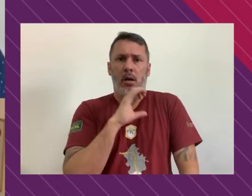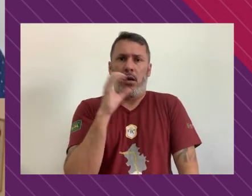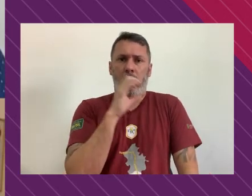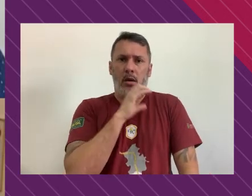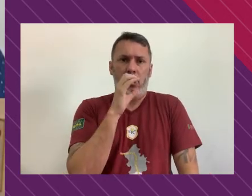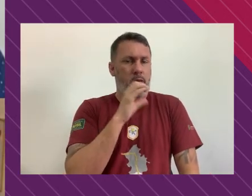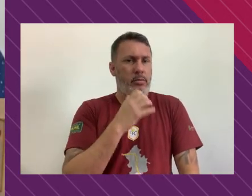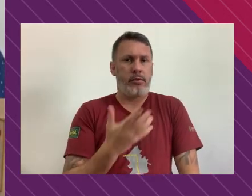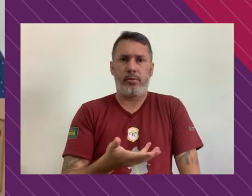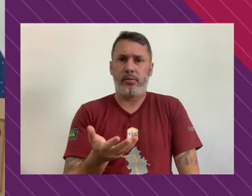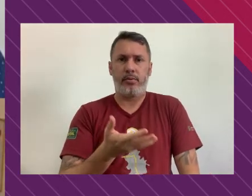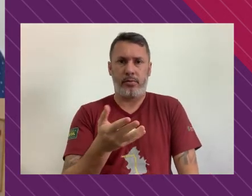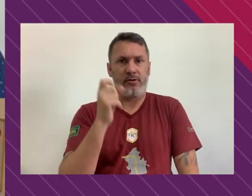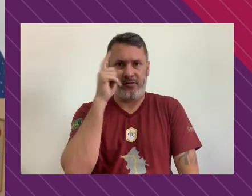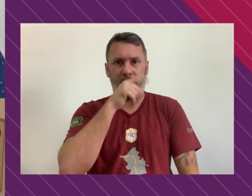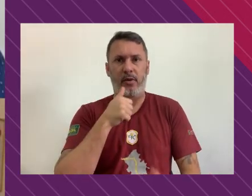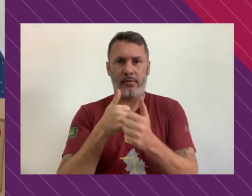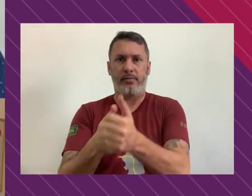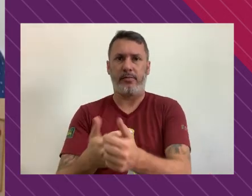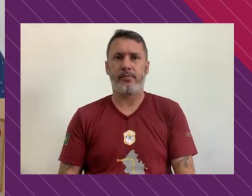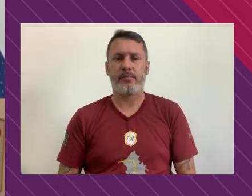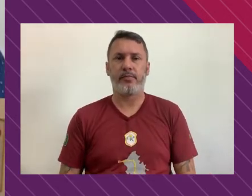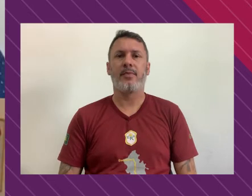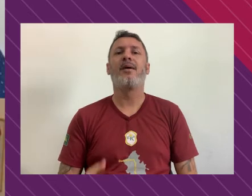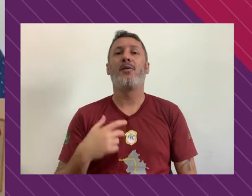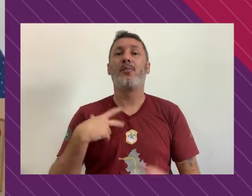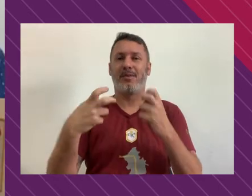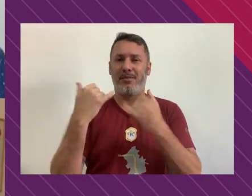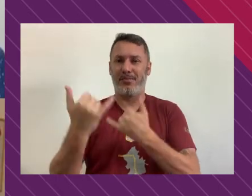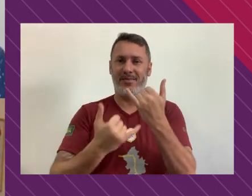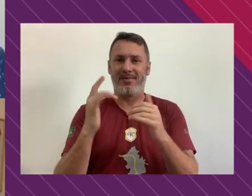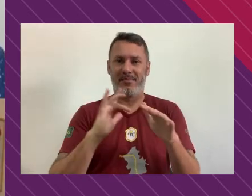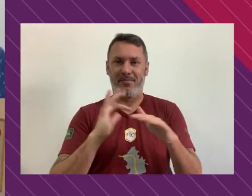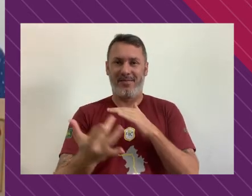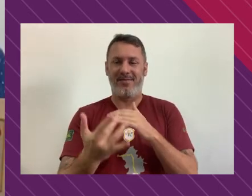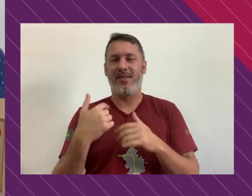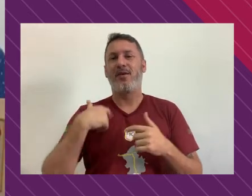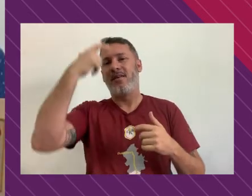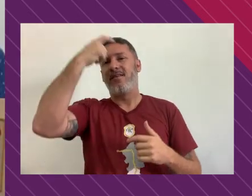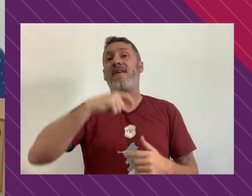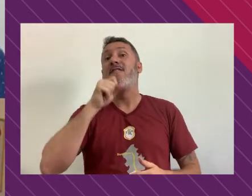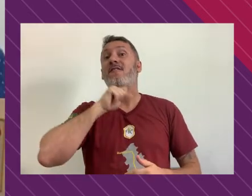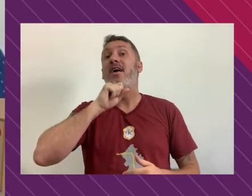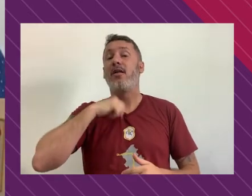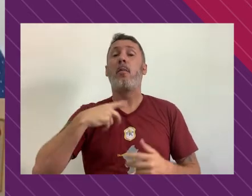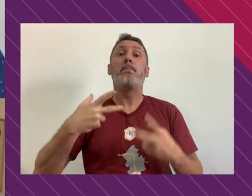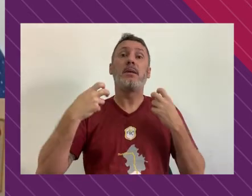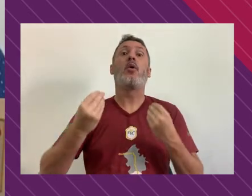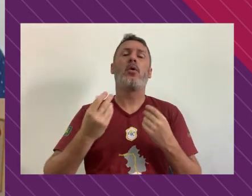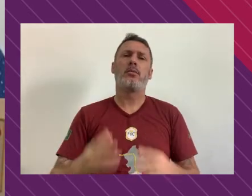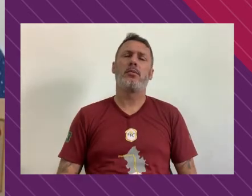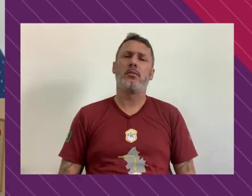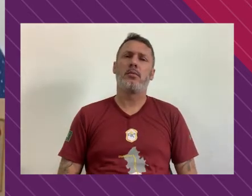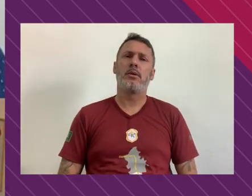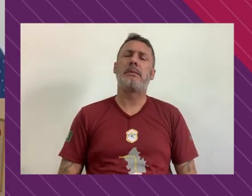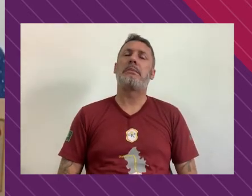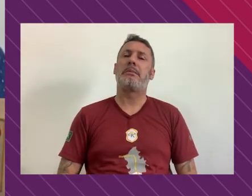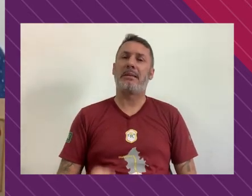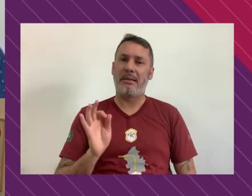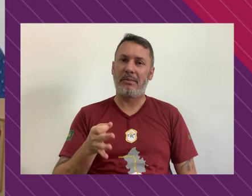tem a carreira que ela chama de carreira barra, que é a gente colocar assim no LinkedIn, consultor, barra